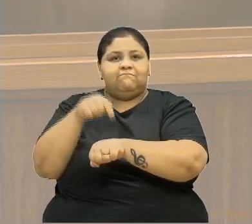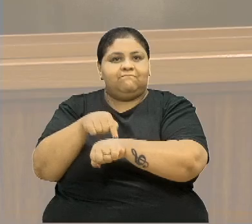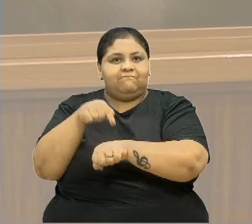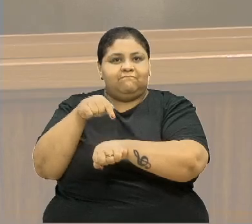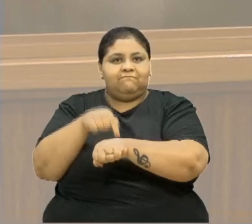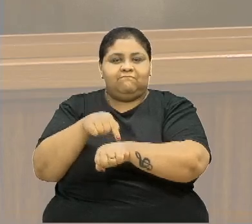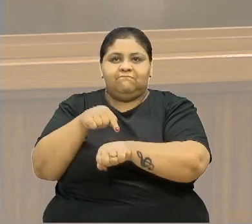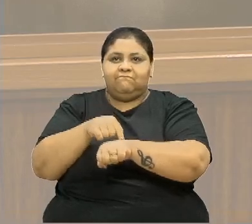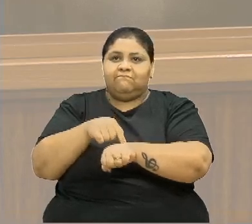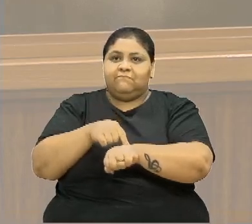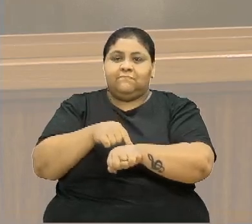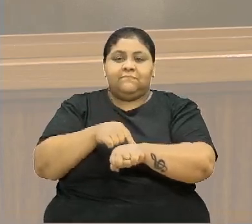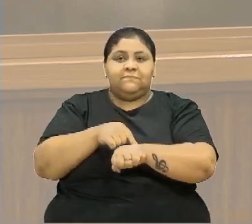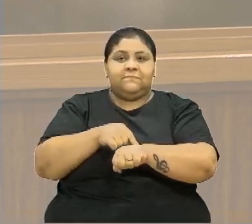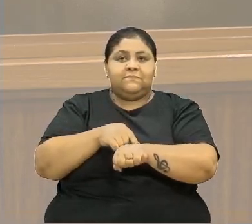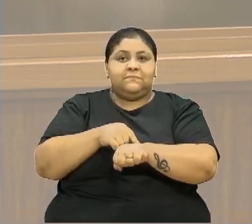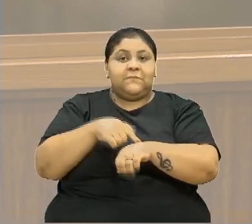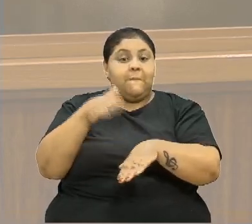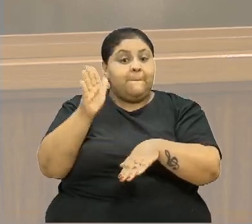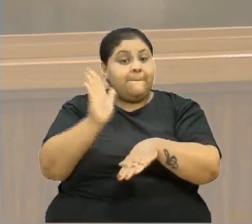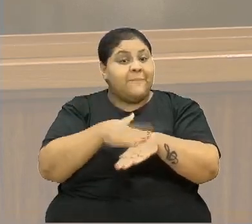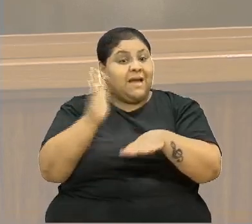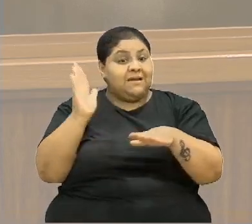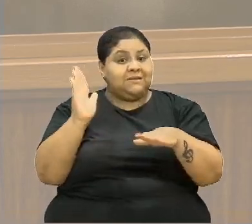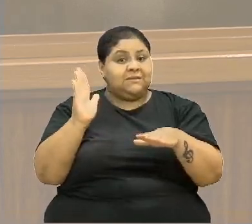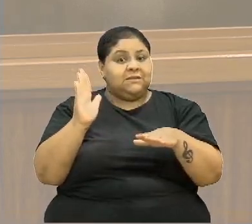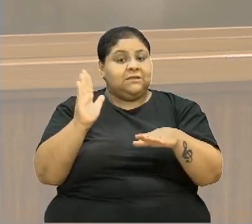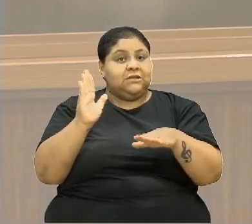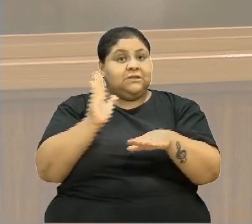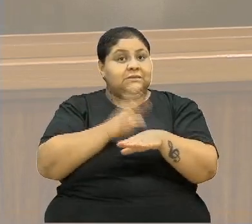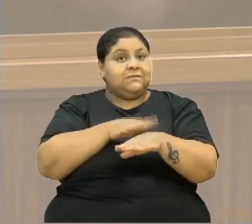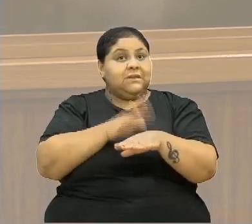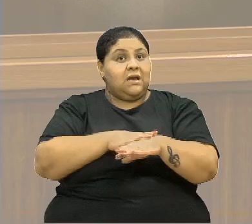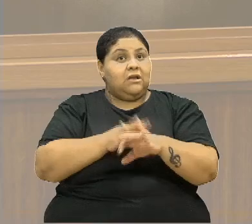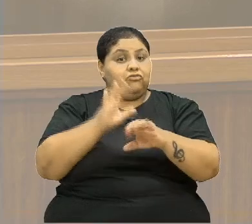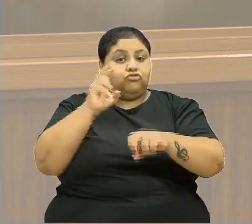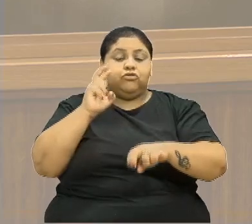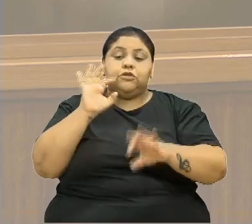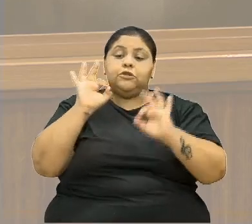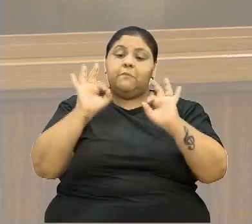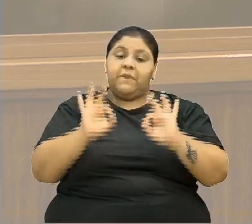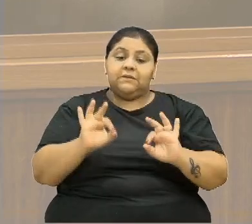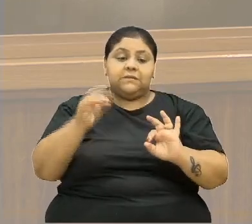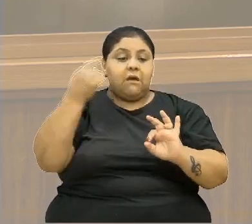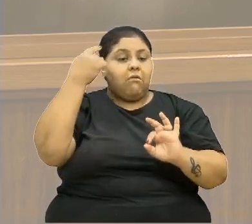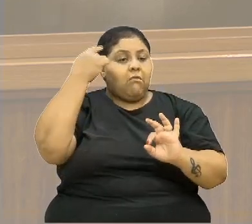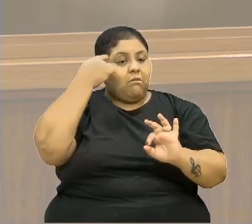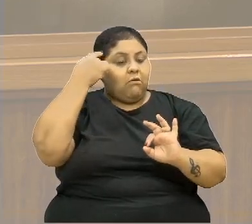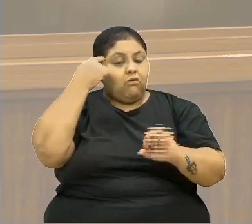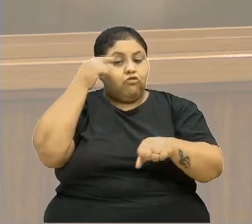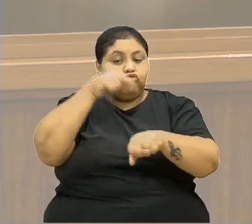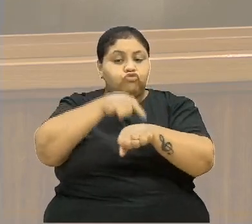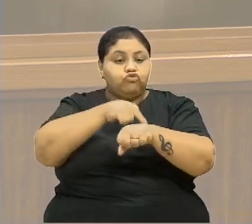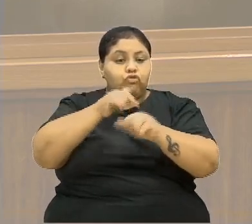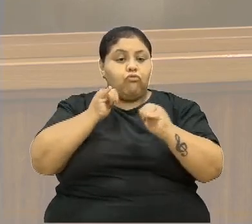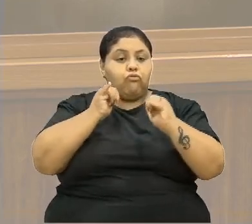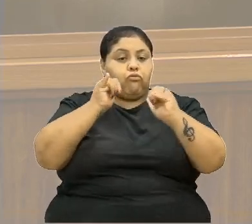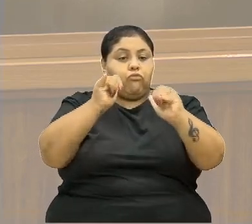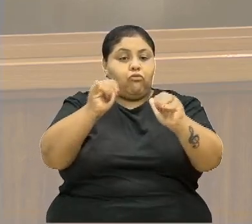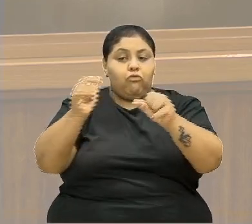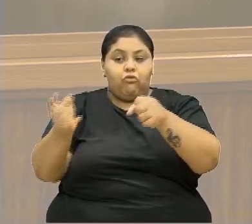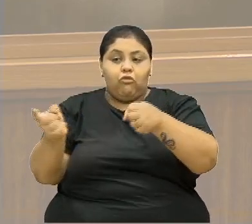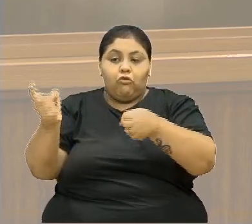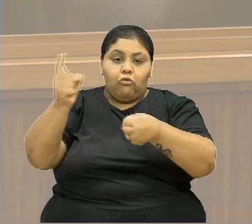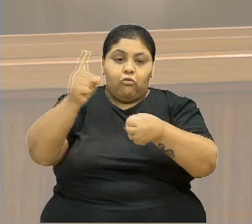esteja mais do que na hora de sentar e pensar nos horários e nas linhas de ônibus que precisam retornar para